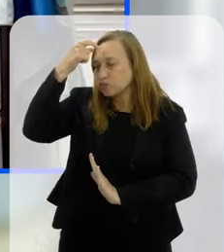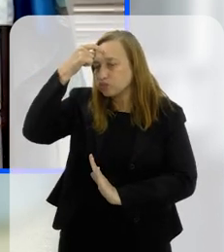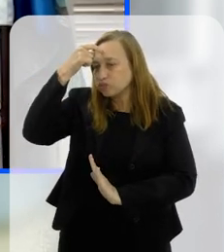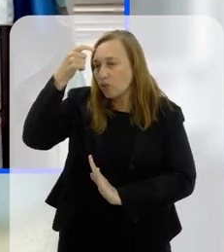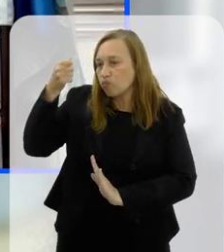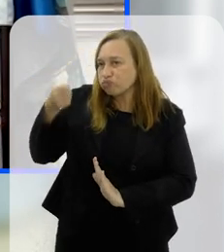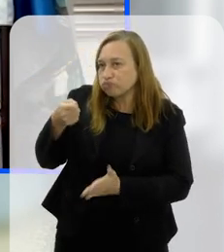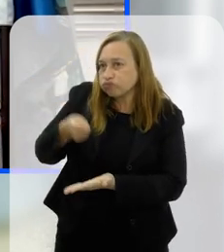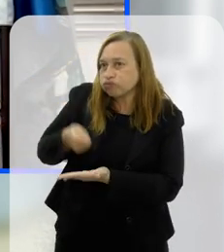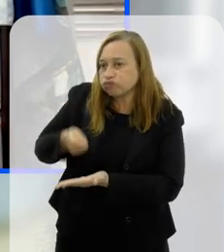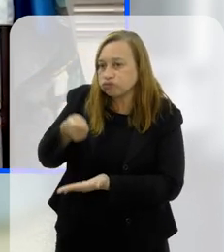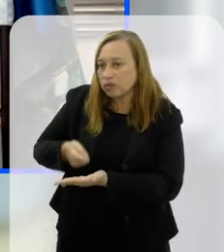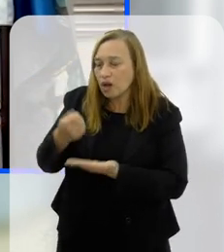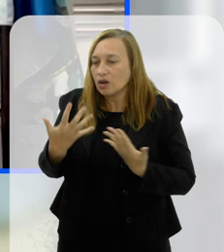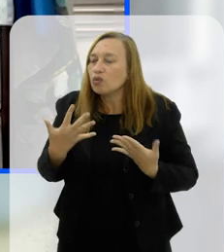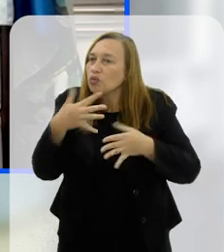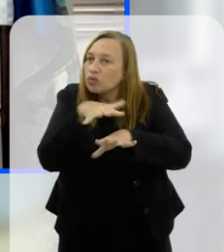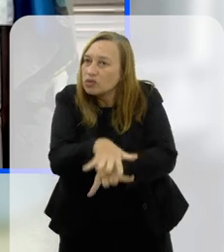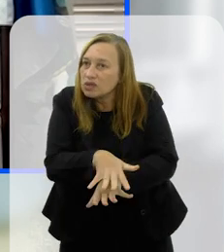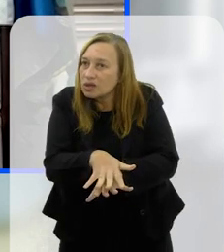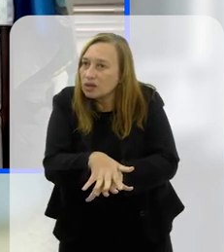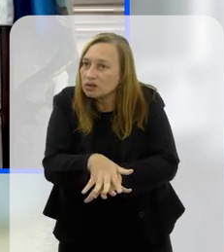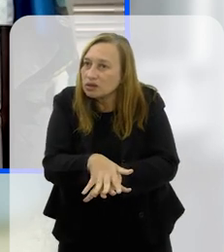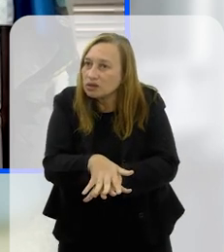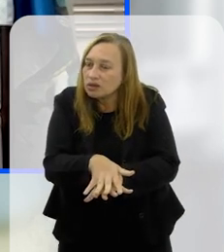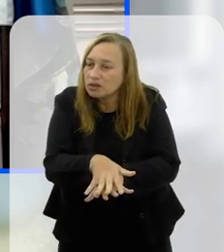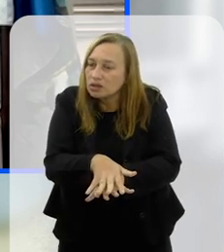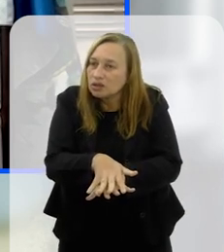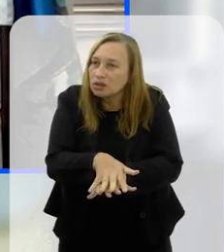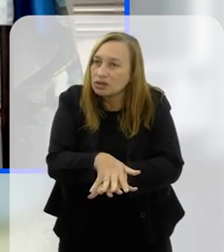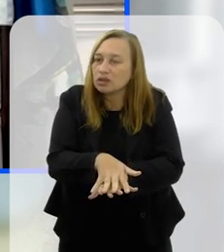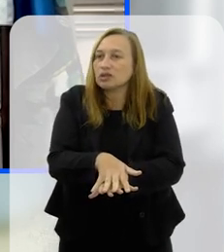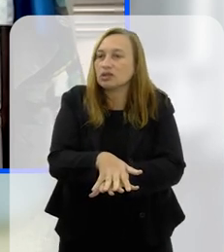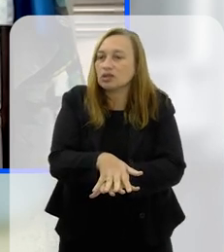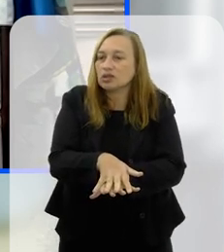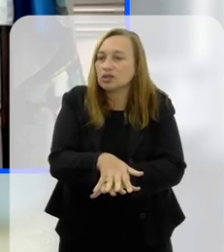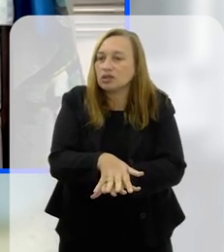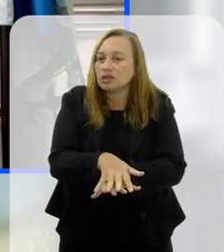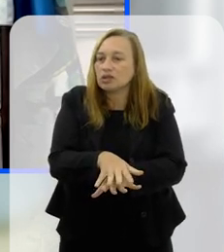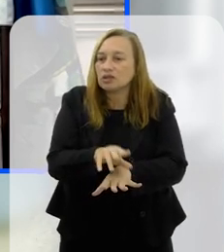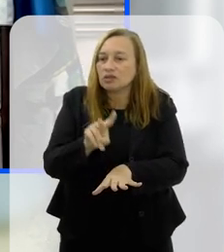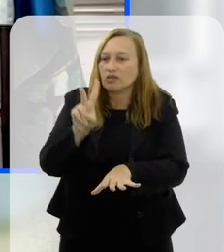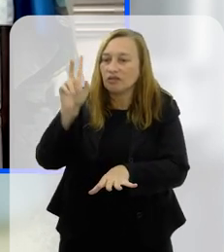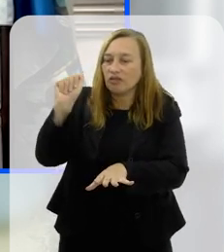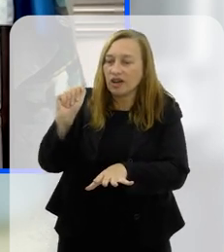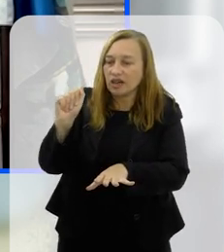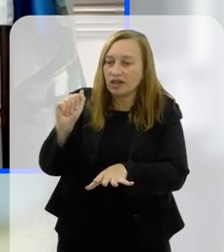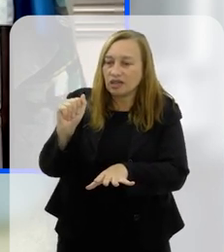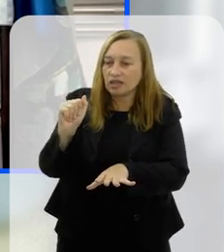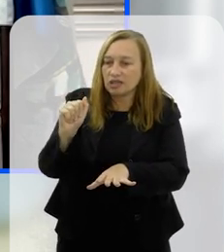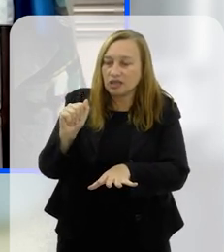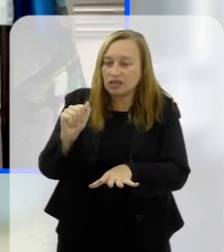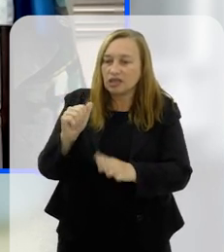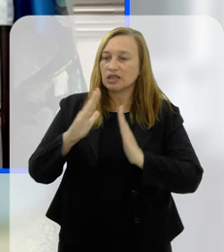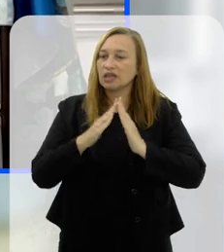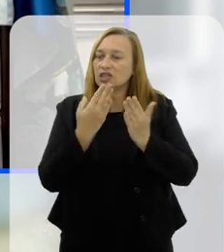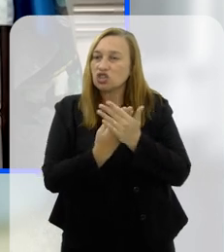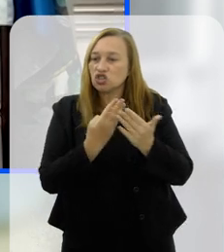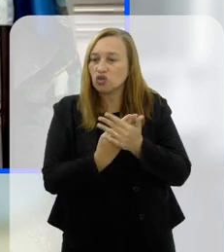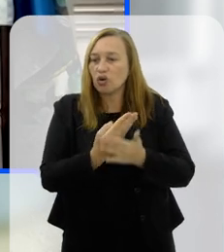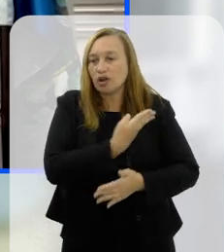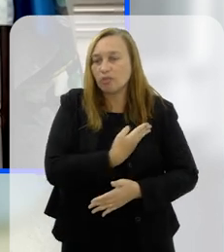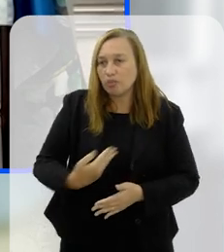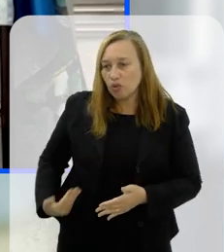e obrigar a inclusão e reservar reserva de vagas na rede públicas e